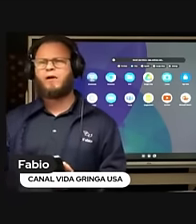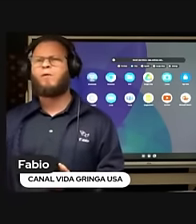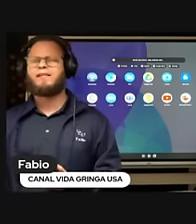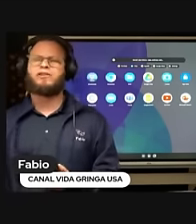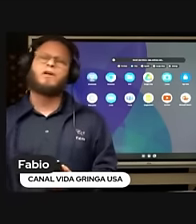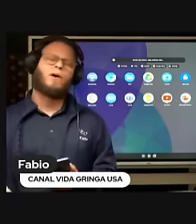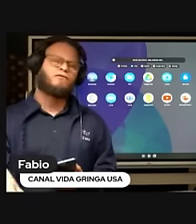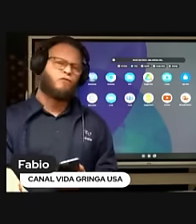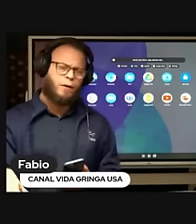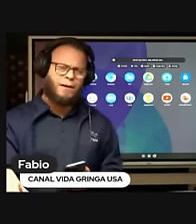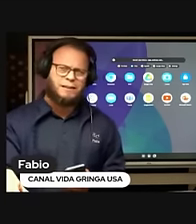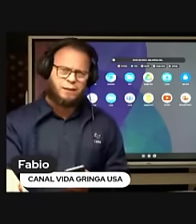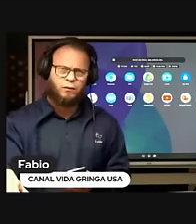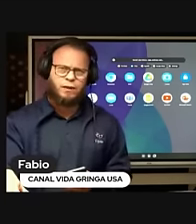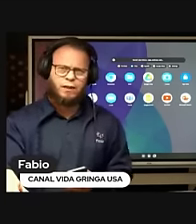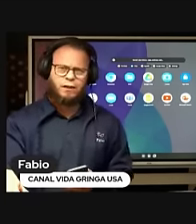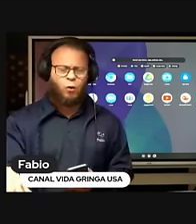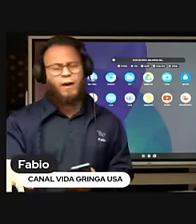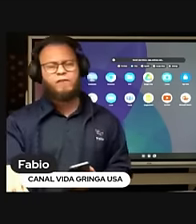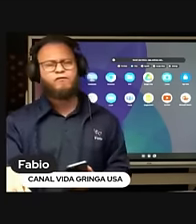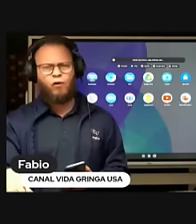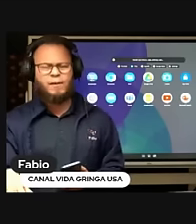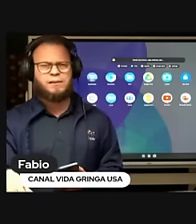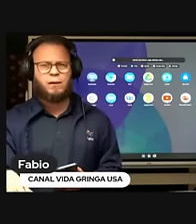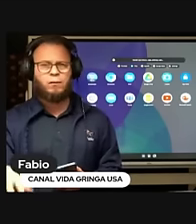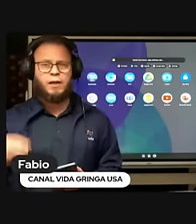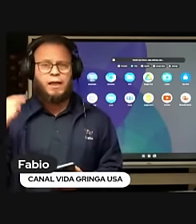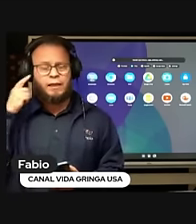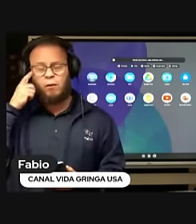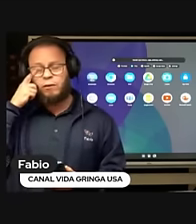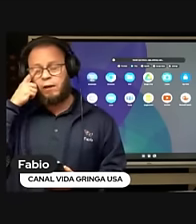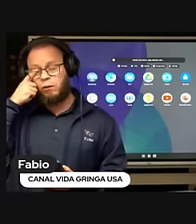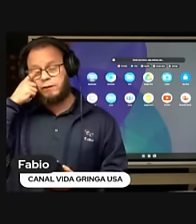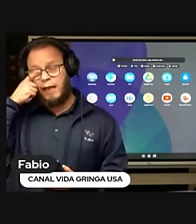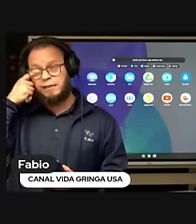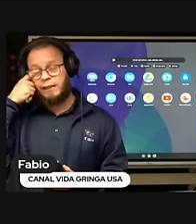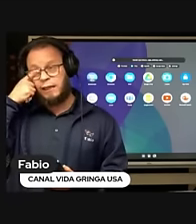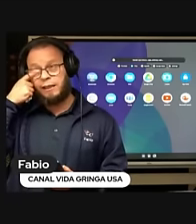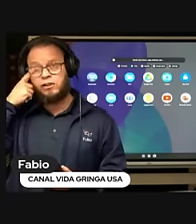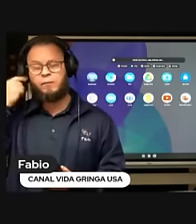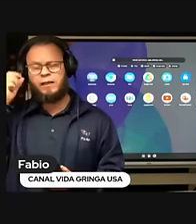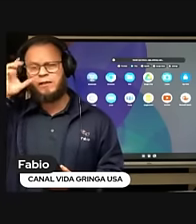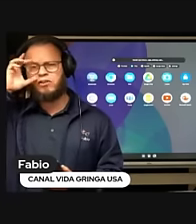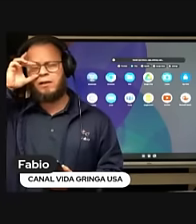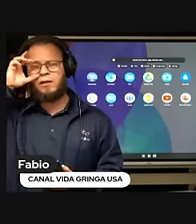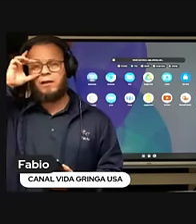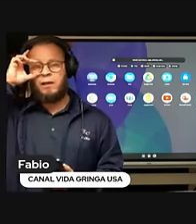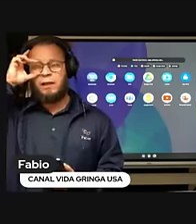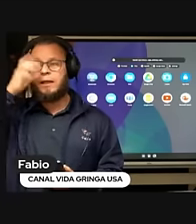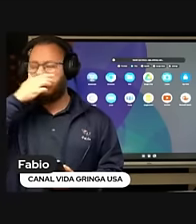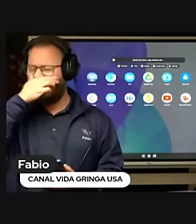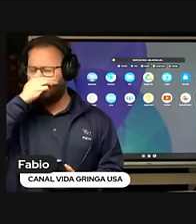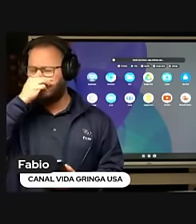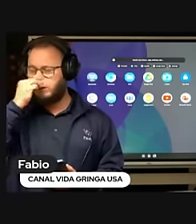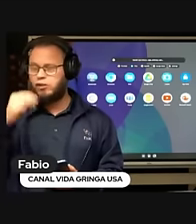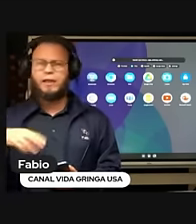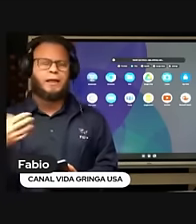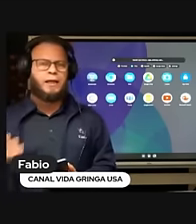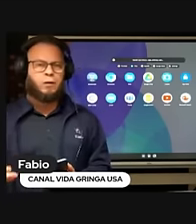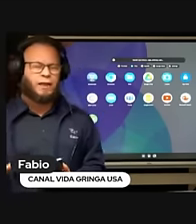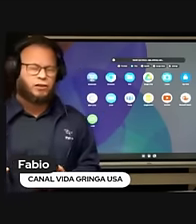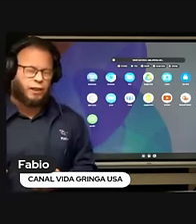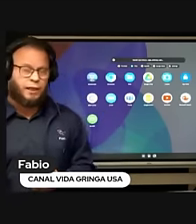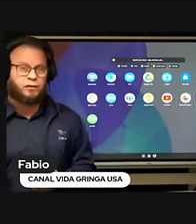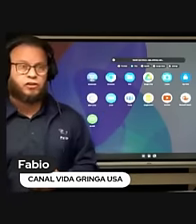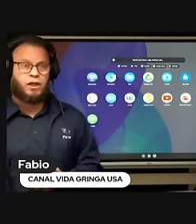desinformação é combatida com a formação, com a informação. Então, o que acontece é que a grande mídia, que antes